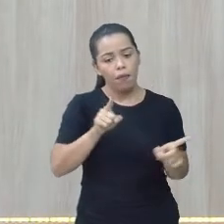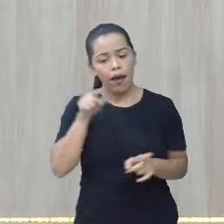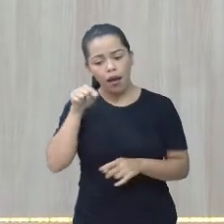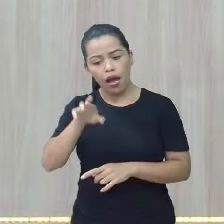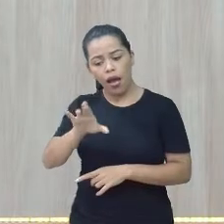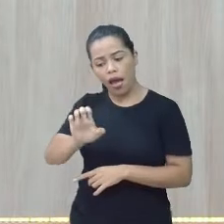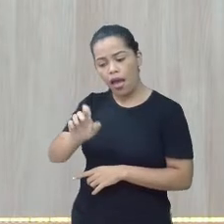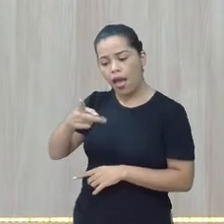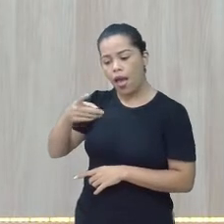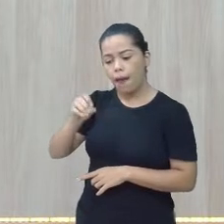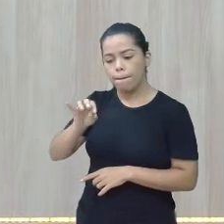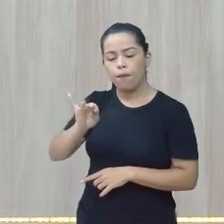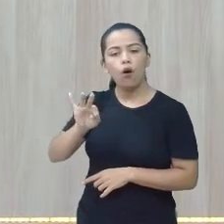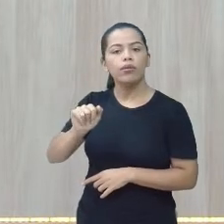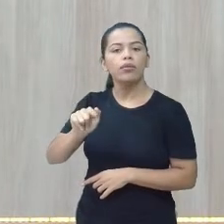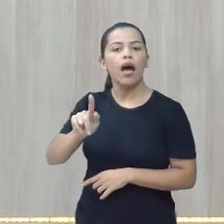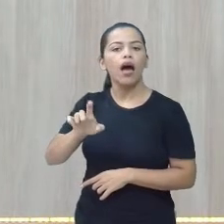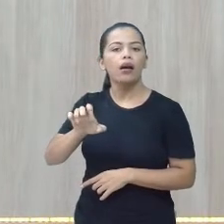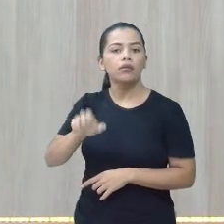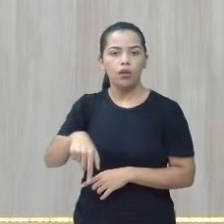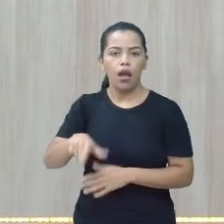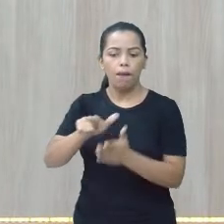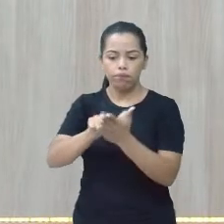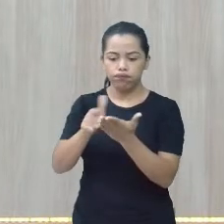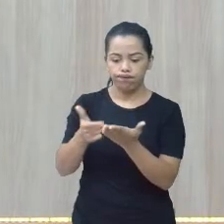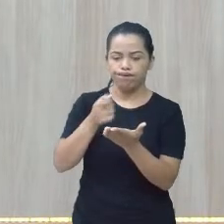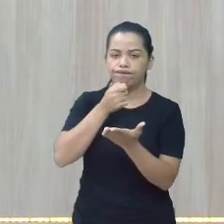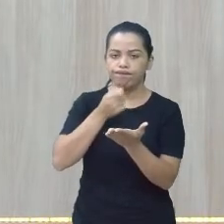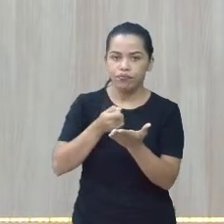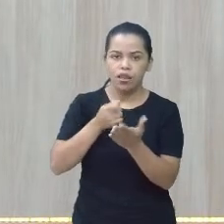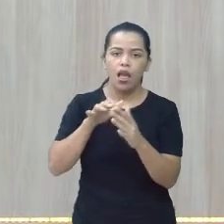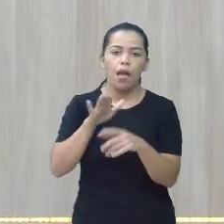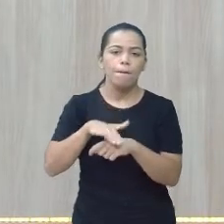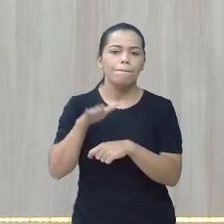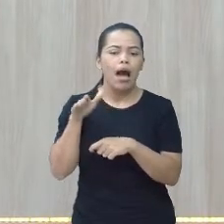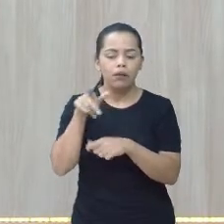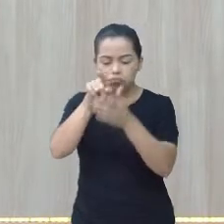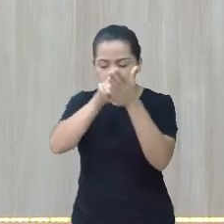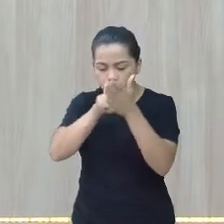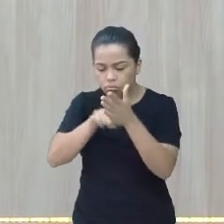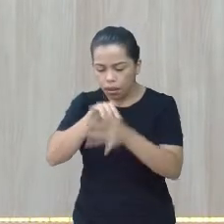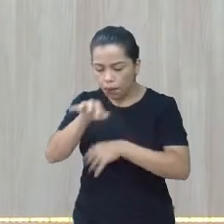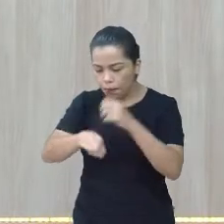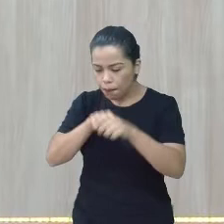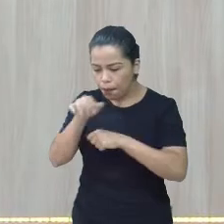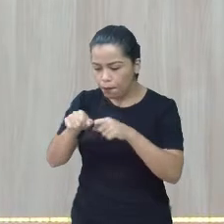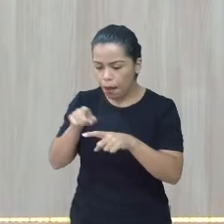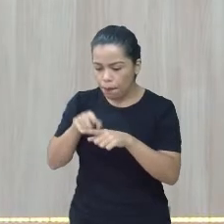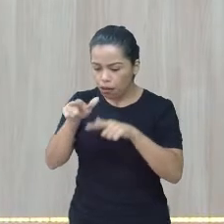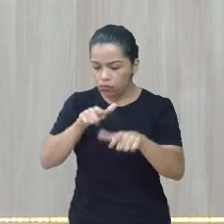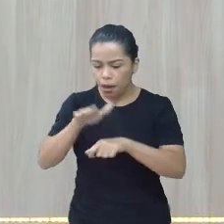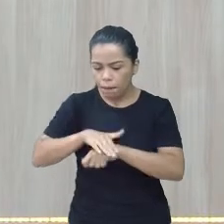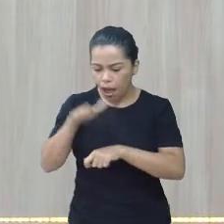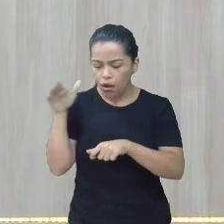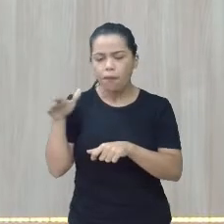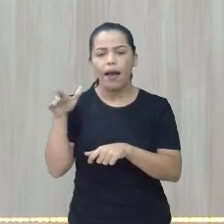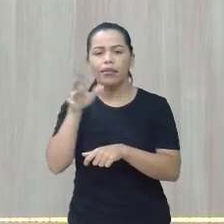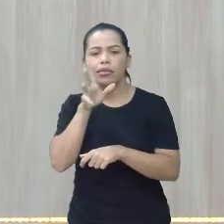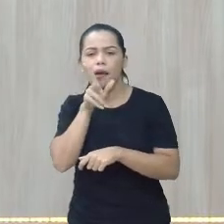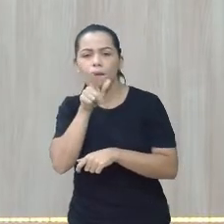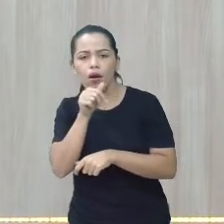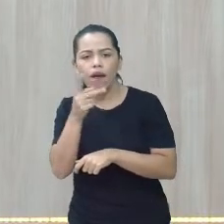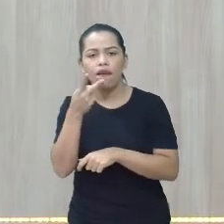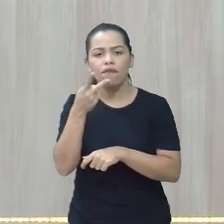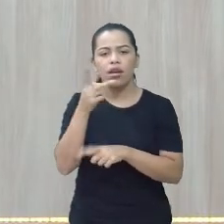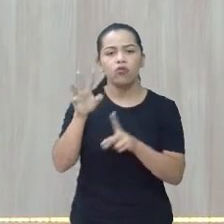aí falar de aspectos mais investigativos. É um trabalho mais extenso, que vai falar sobre